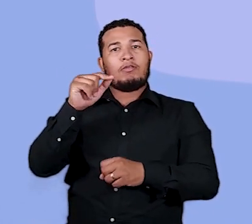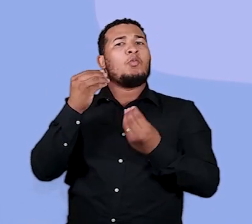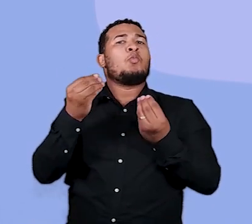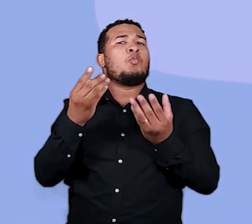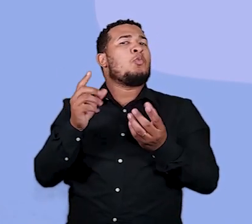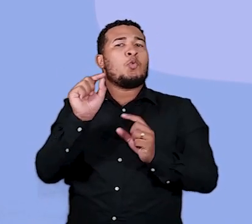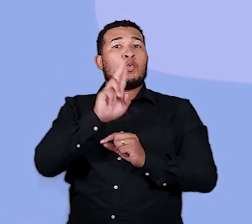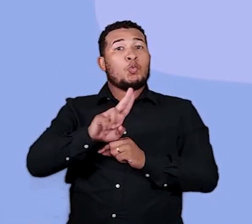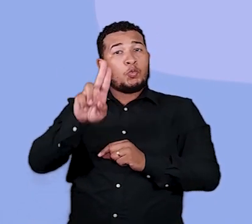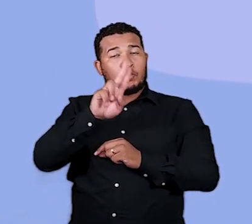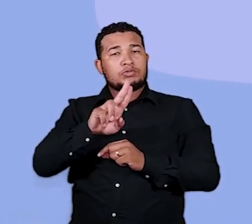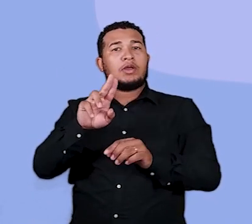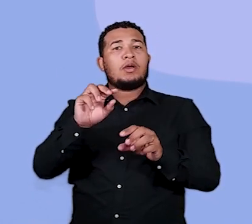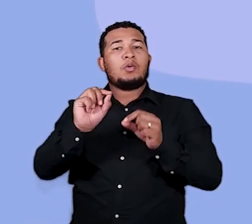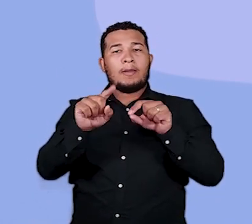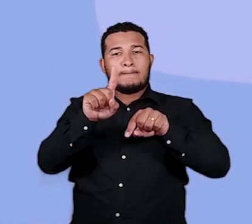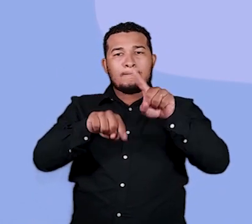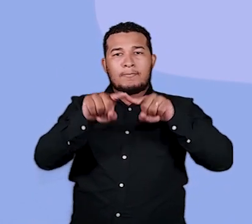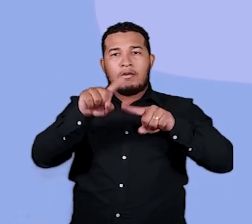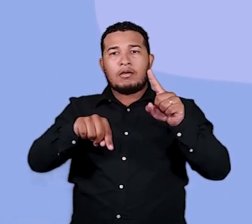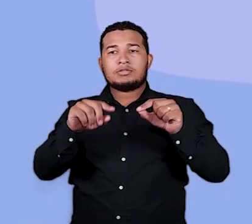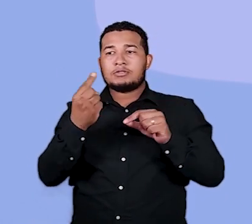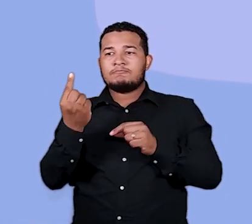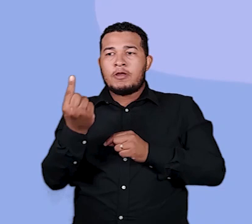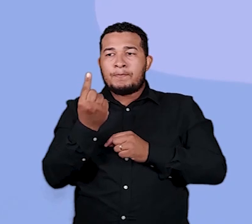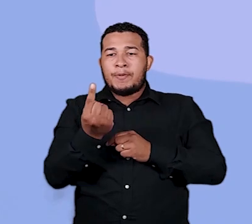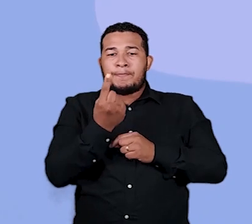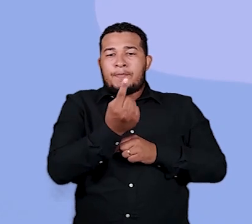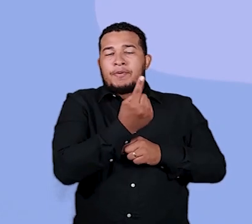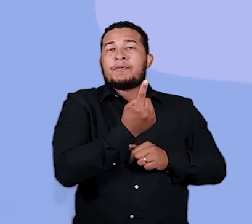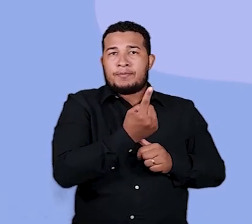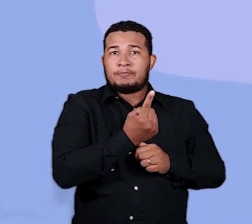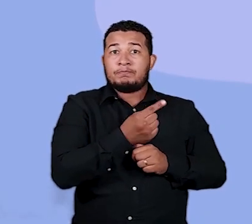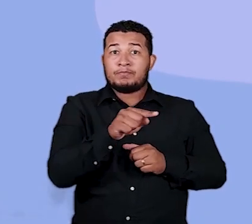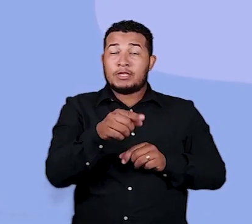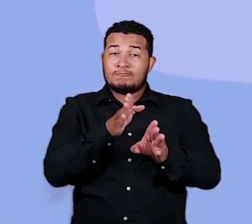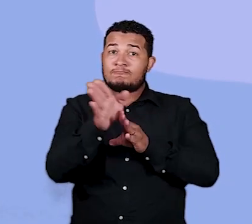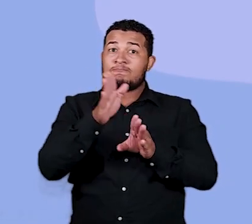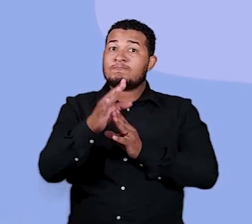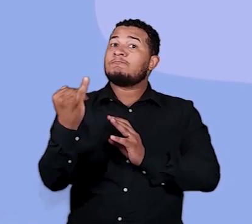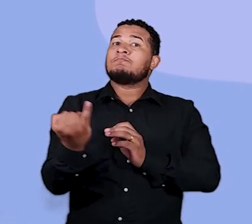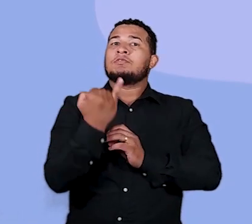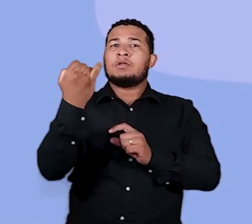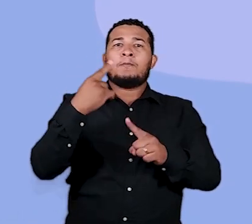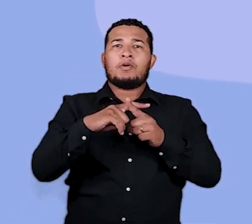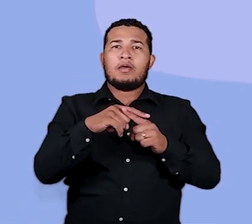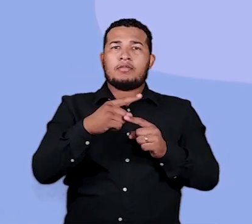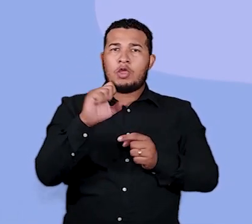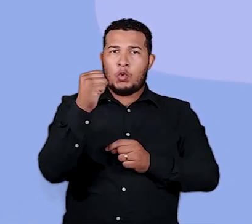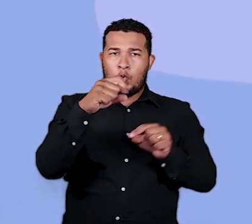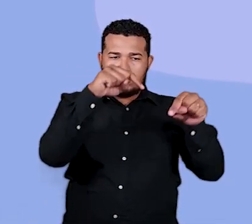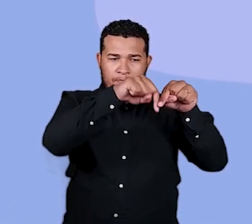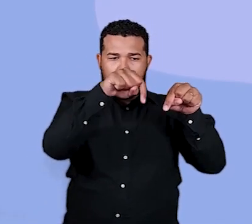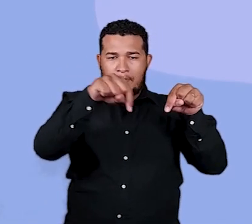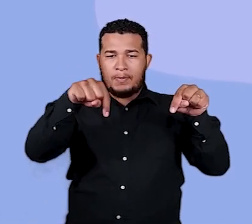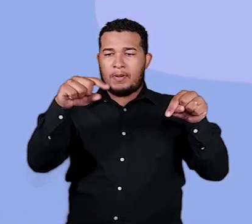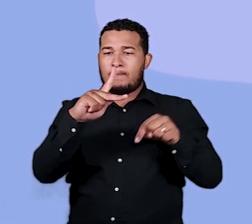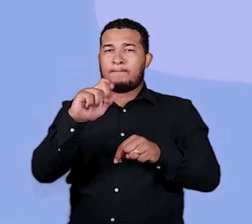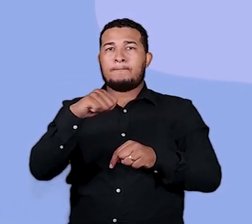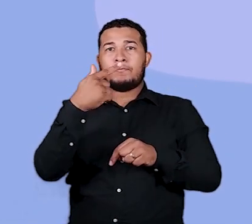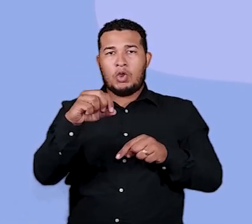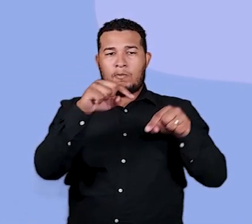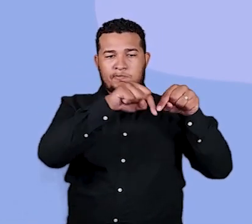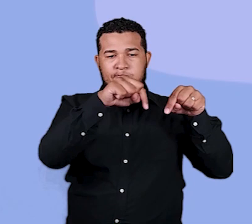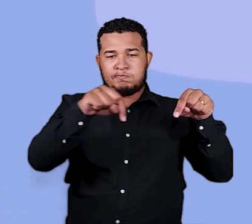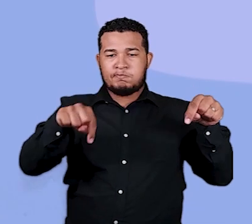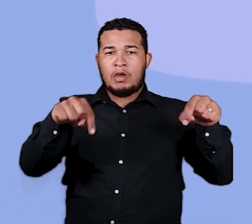nós utilizarmos e nos apropriarmos das peças de forma individual. E essa dica é muito importante, a gente coloca os 8 peões,